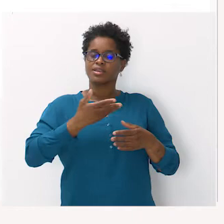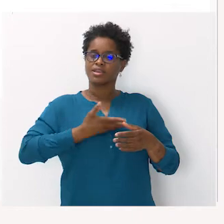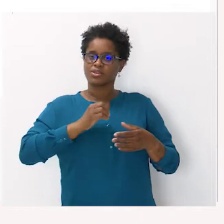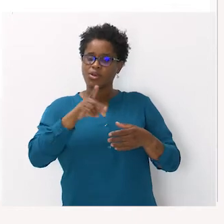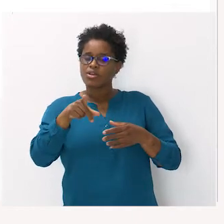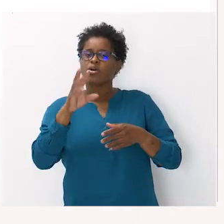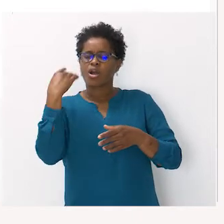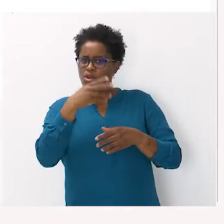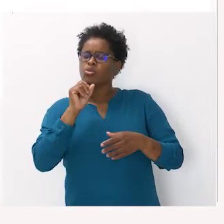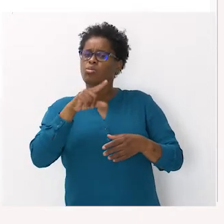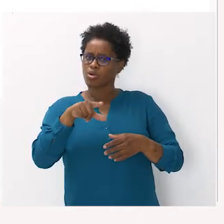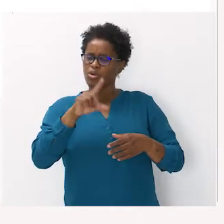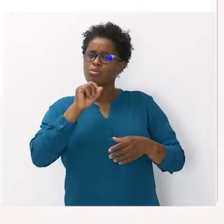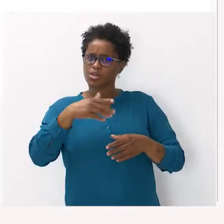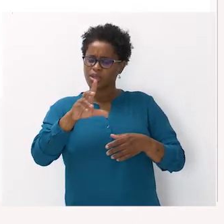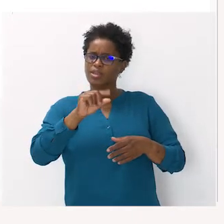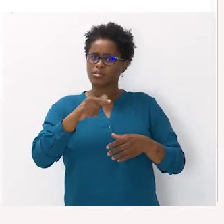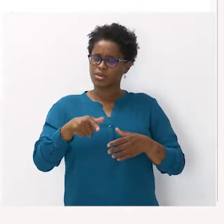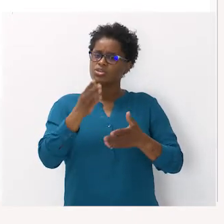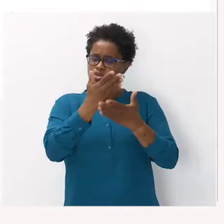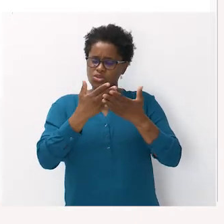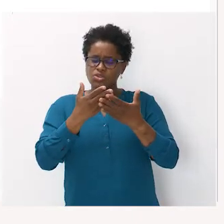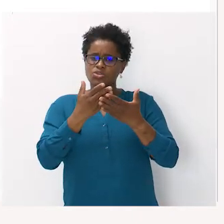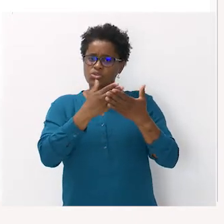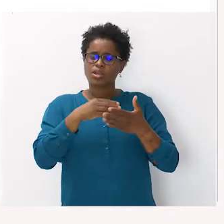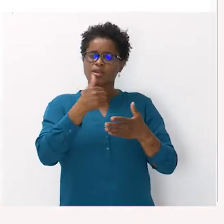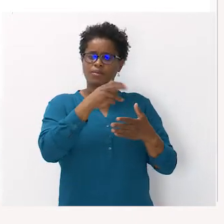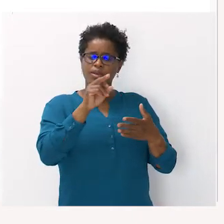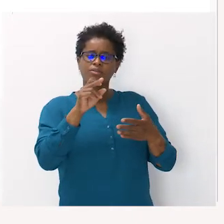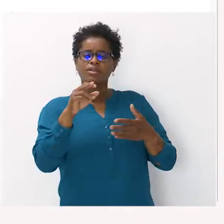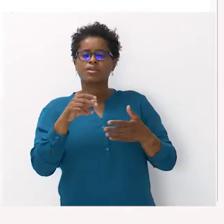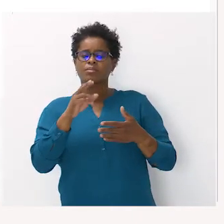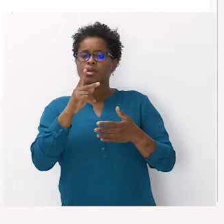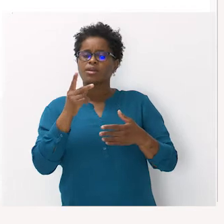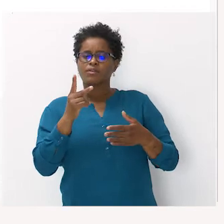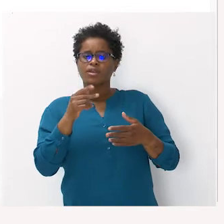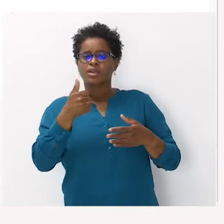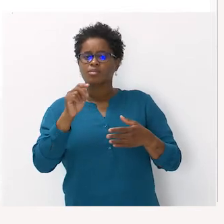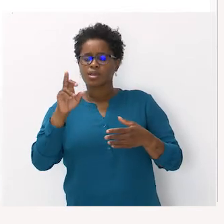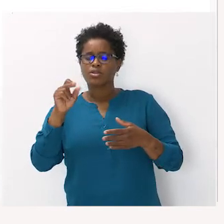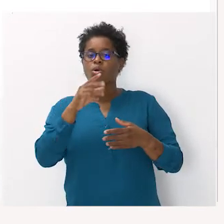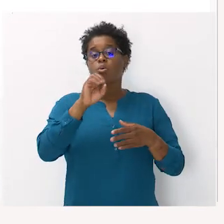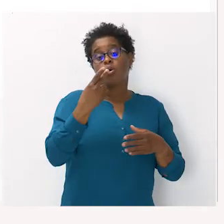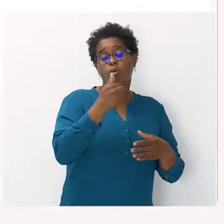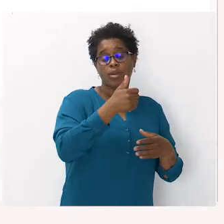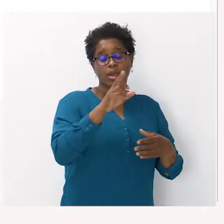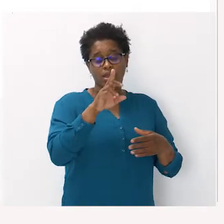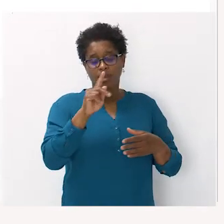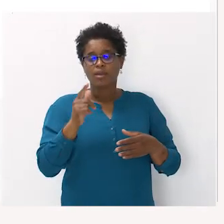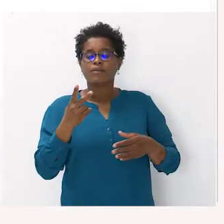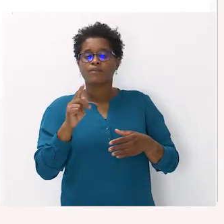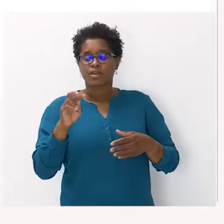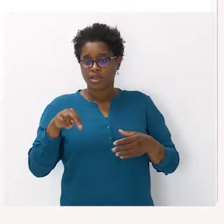aluno também poderia ter escolhido Dresden e Berlim ou Dresden e Dortmund. É basta escolher